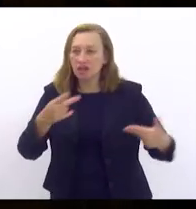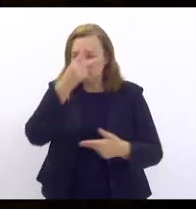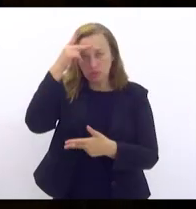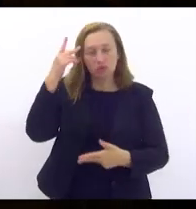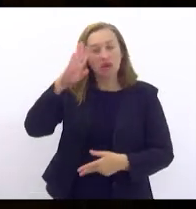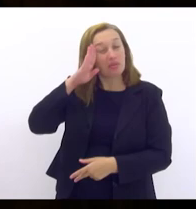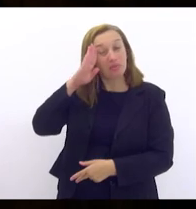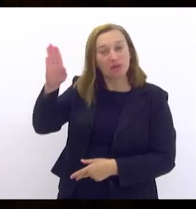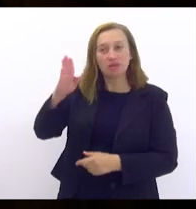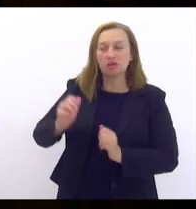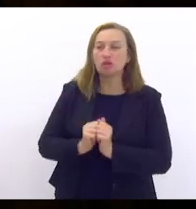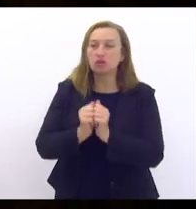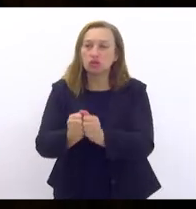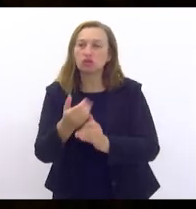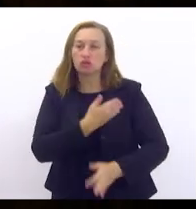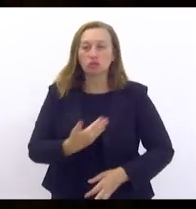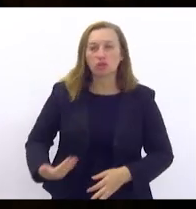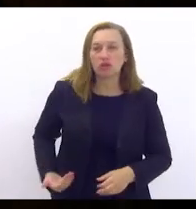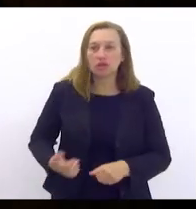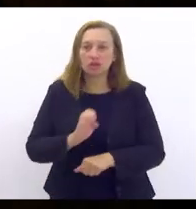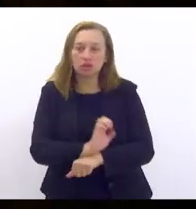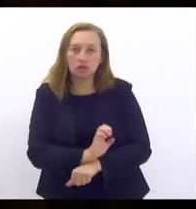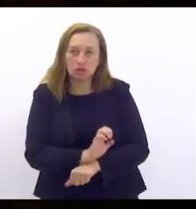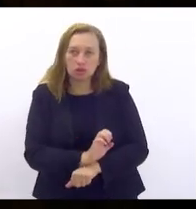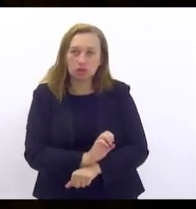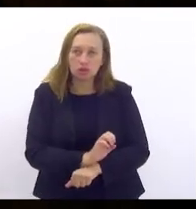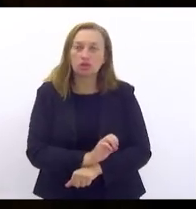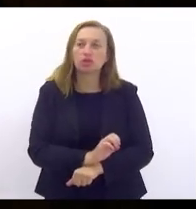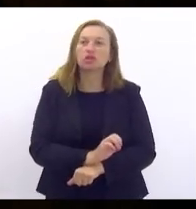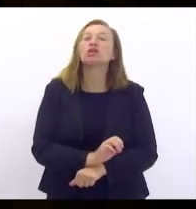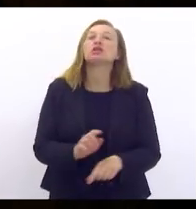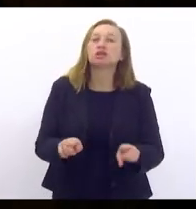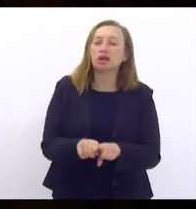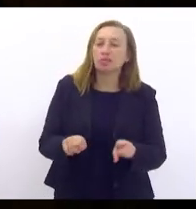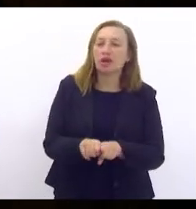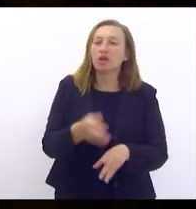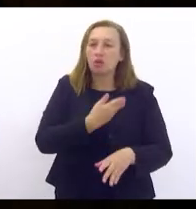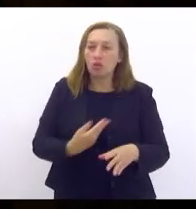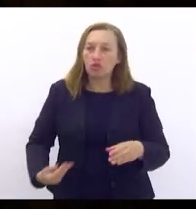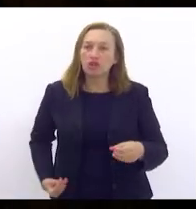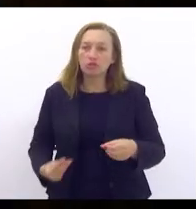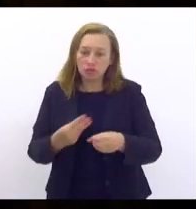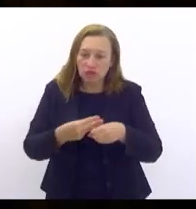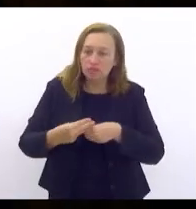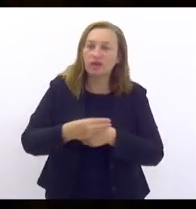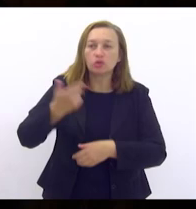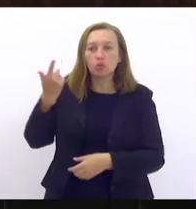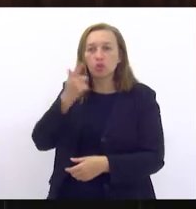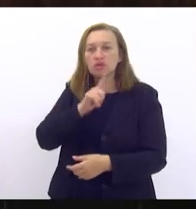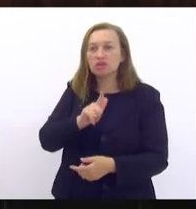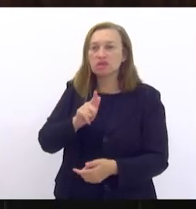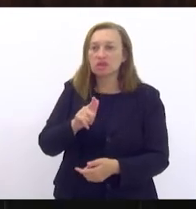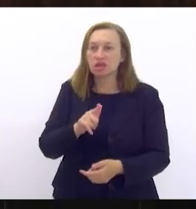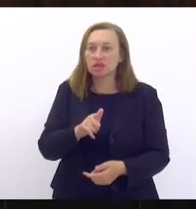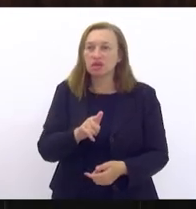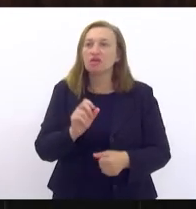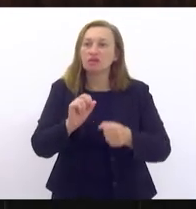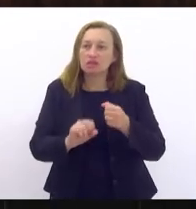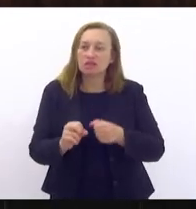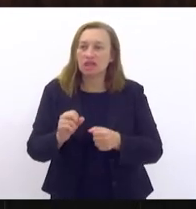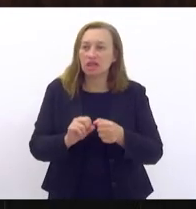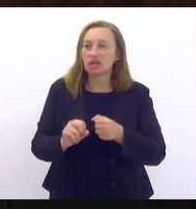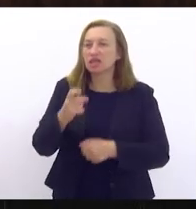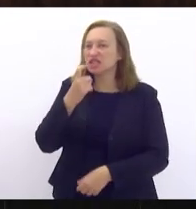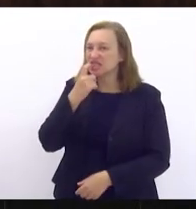para que junto com o governo do estado junto com os governos municipais também consigamos Enfim fazer com que o plástico